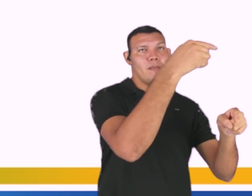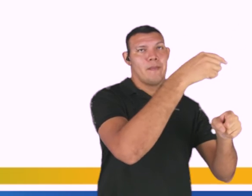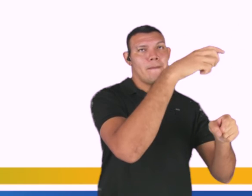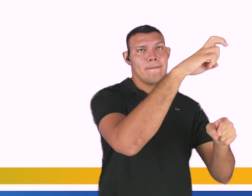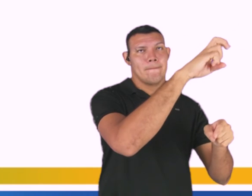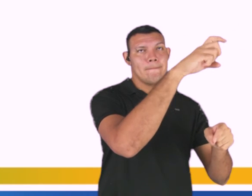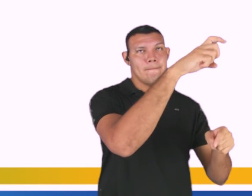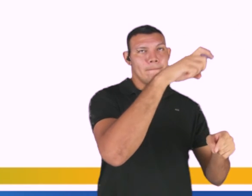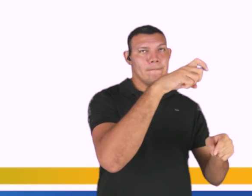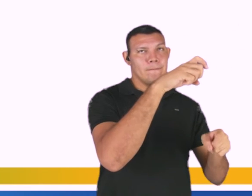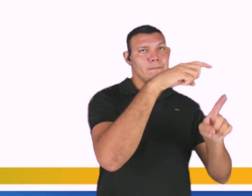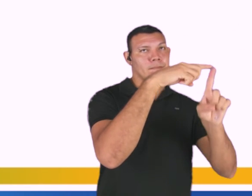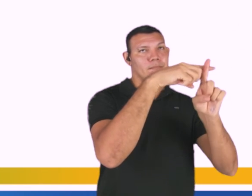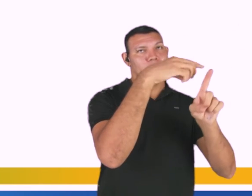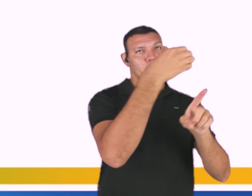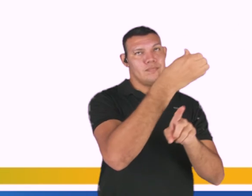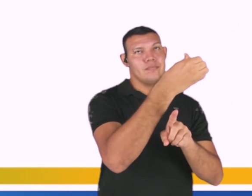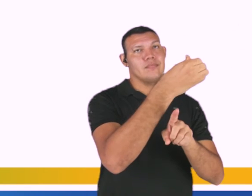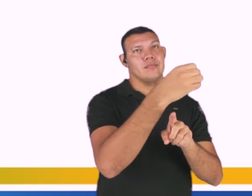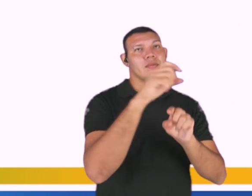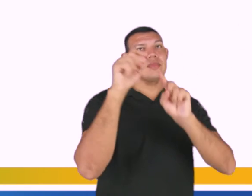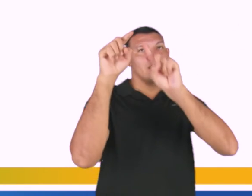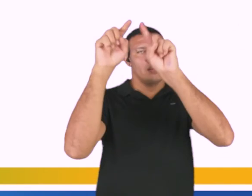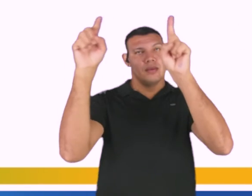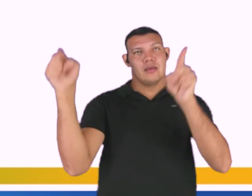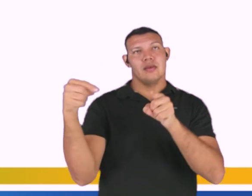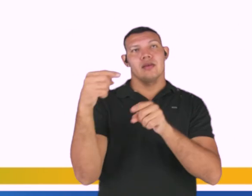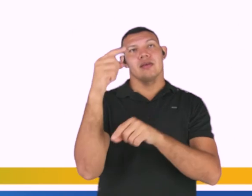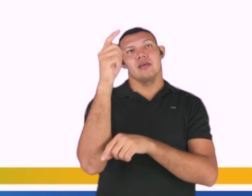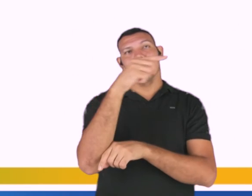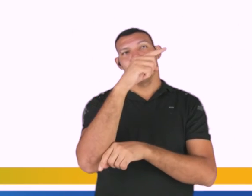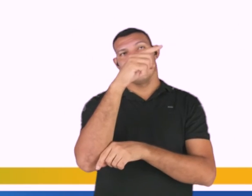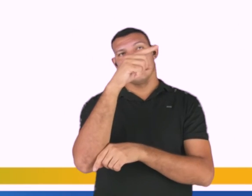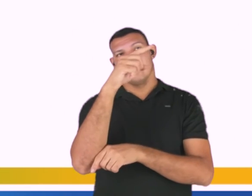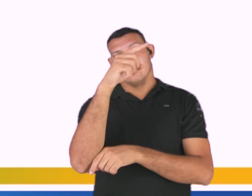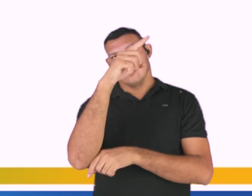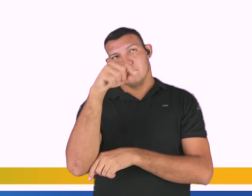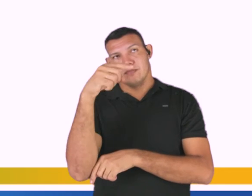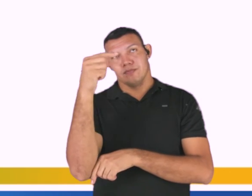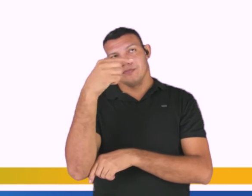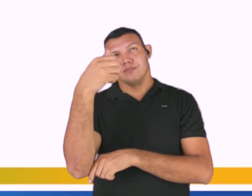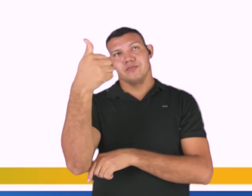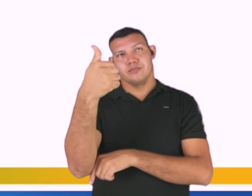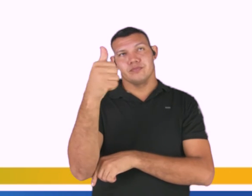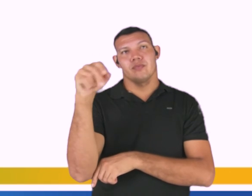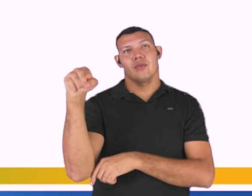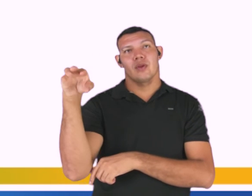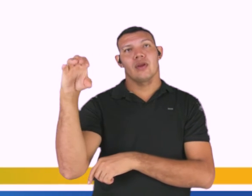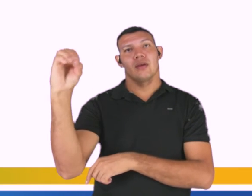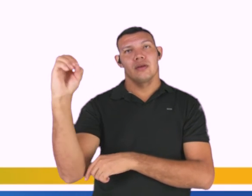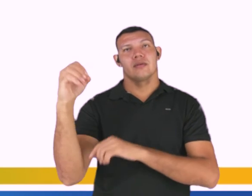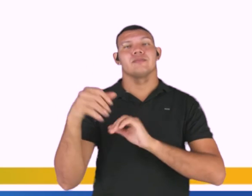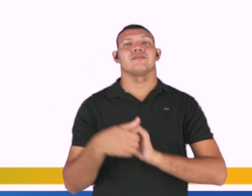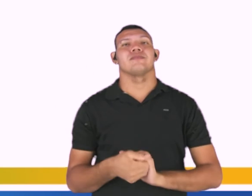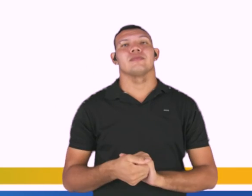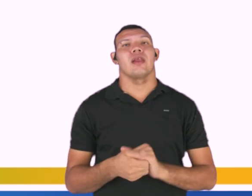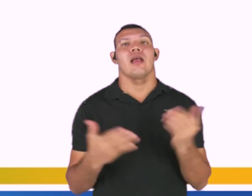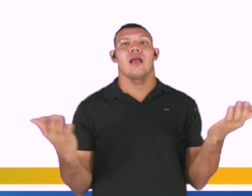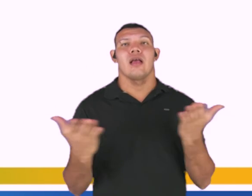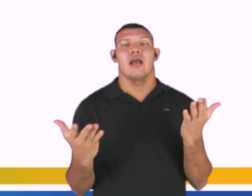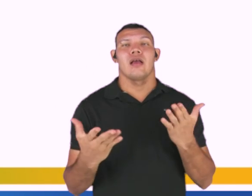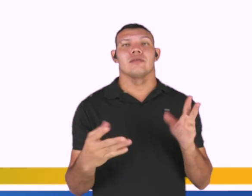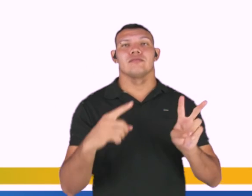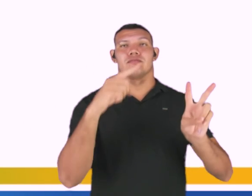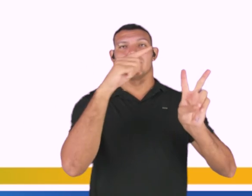6, vezes o binômio inicial, né, que é x menos 1 igual a 0. E aí nós temos outras duas raízes.